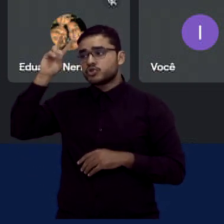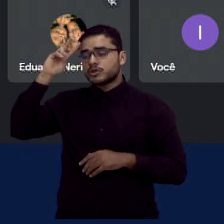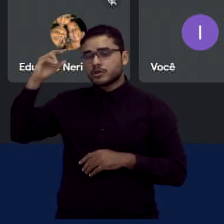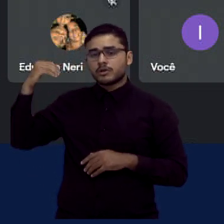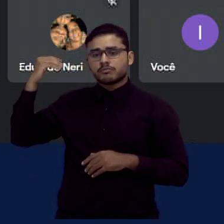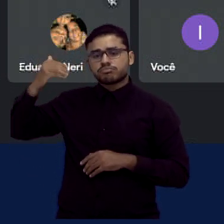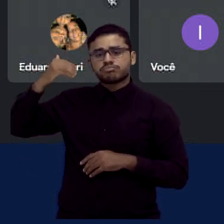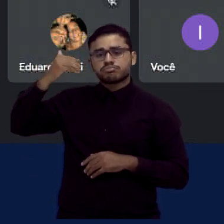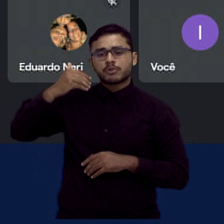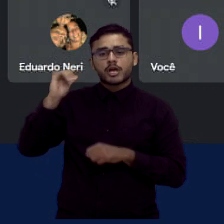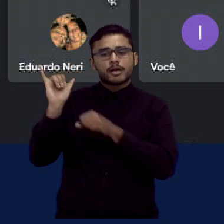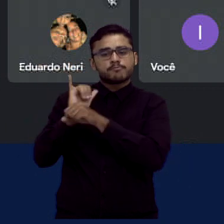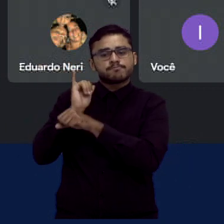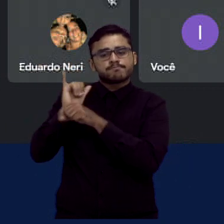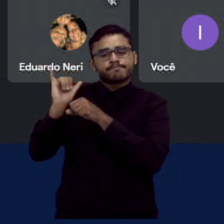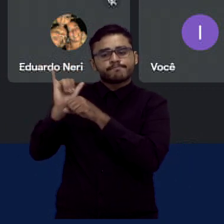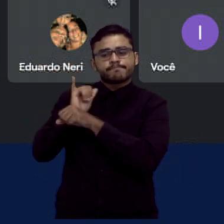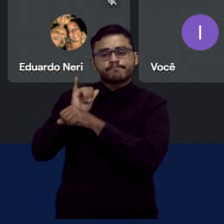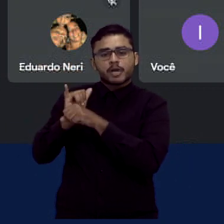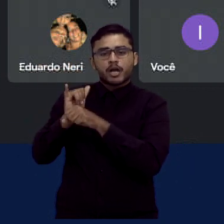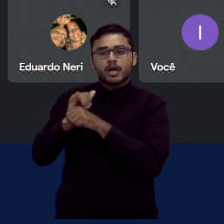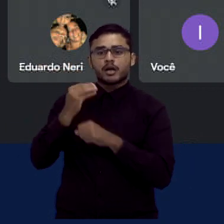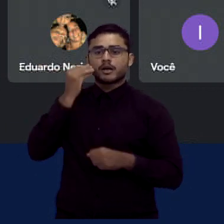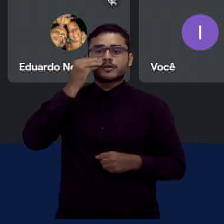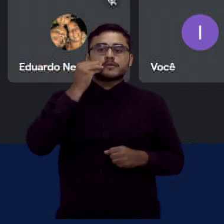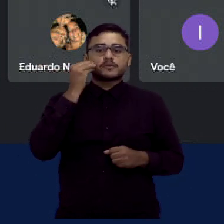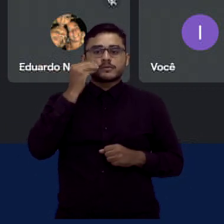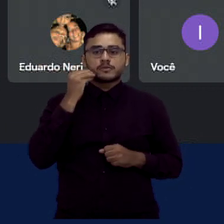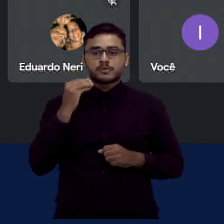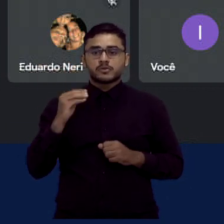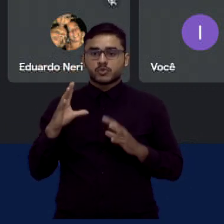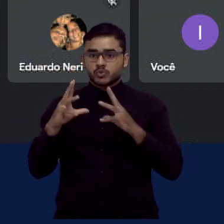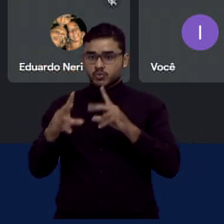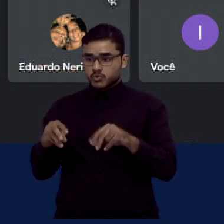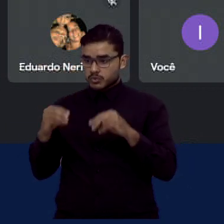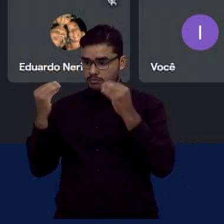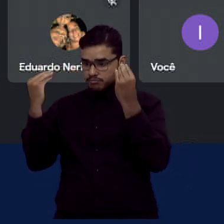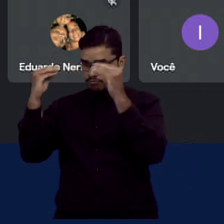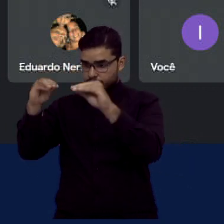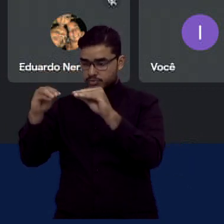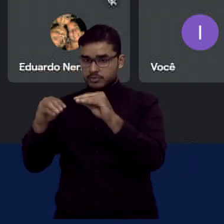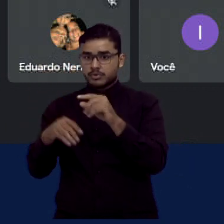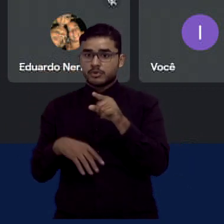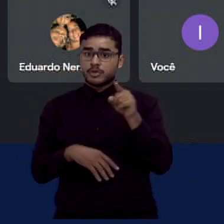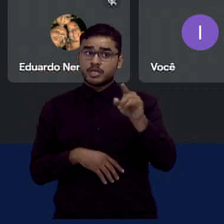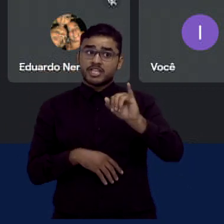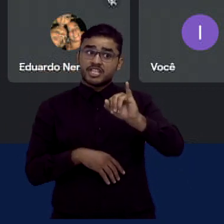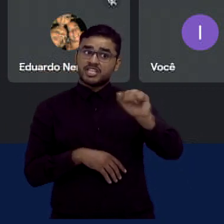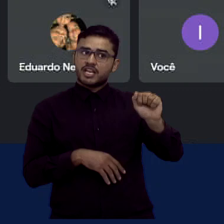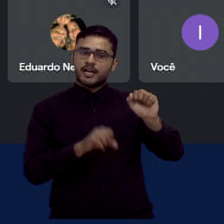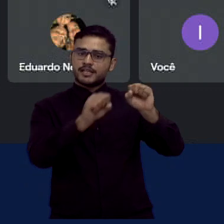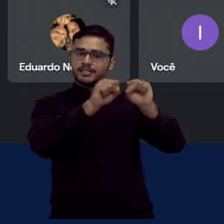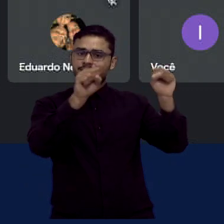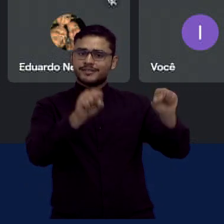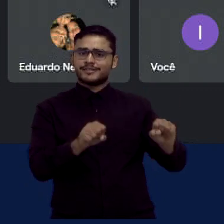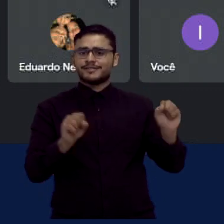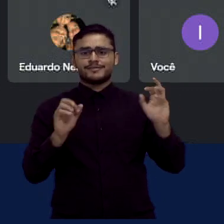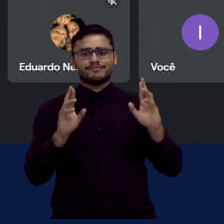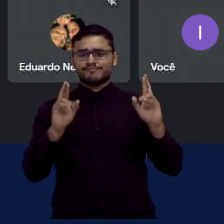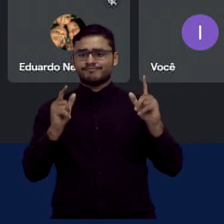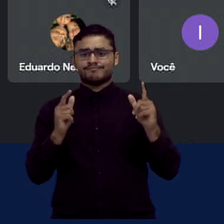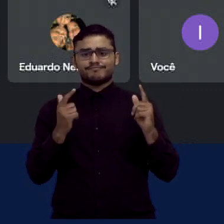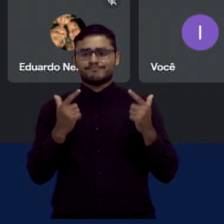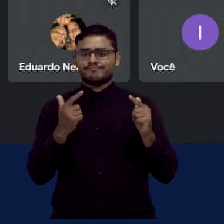ter o suor dele impregnado nas referências dele. Ele vai trazer essas